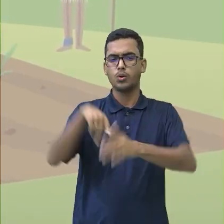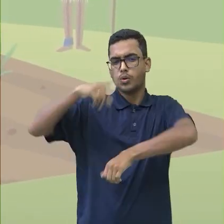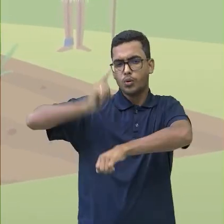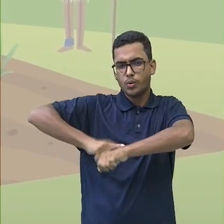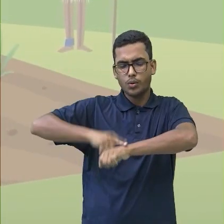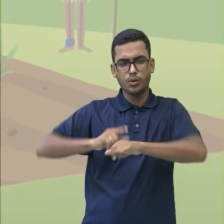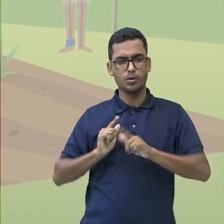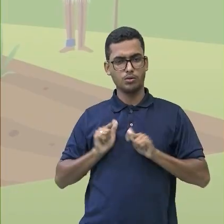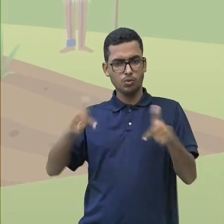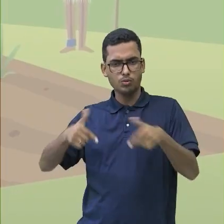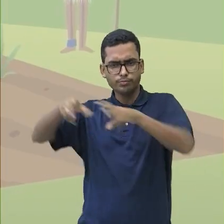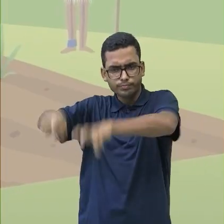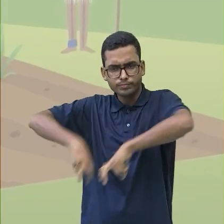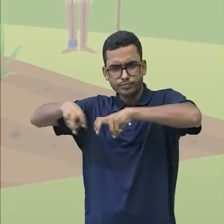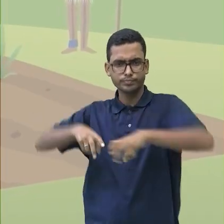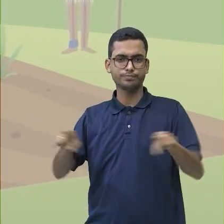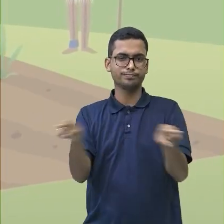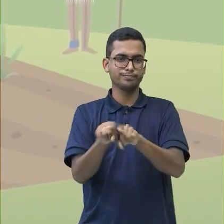atividades agrícolas.